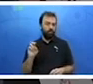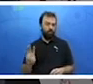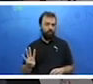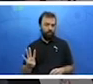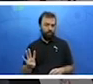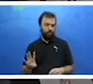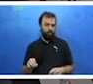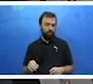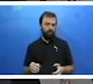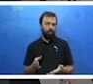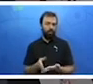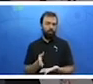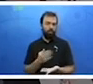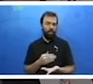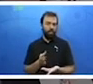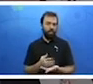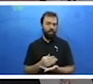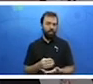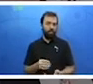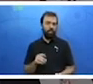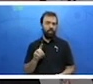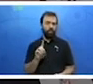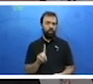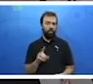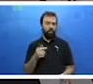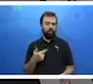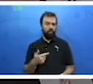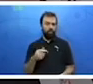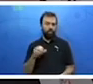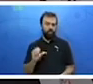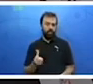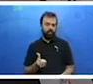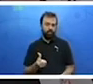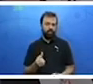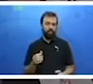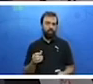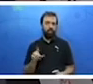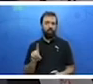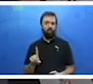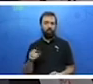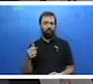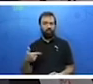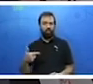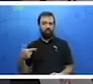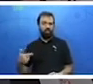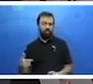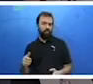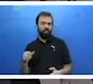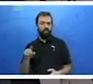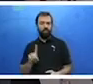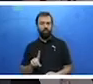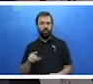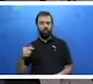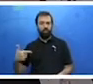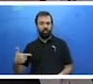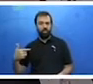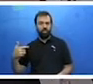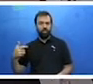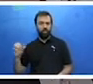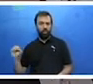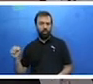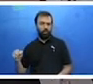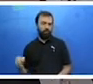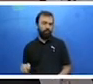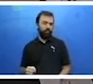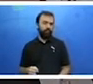177 e 178. O 3 não vamos fazer. Do em casa, que a gente ainda